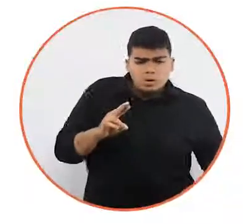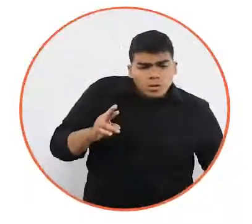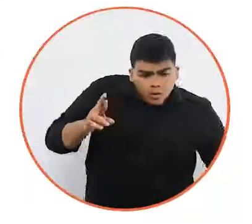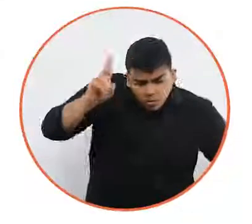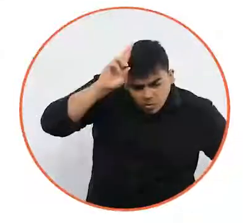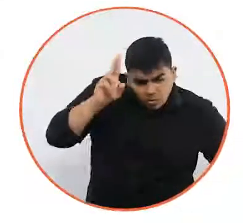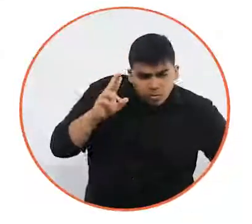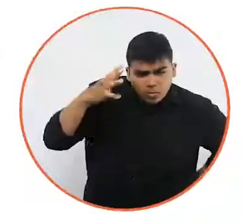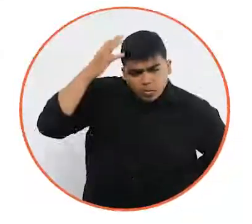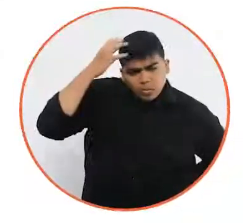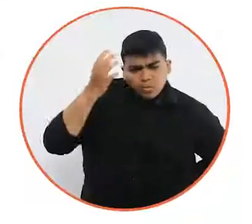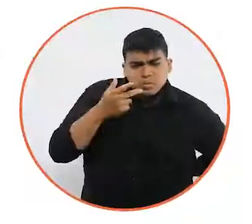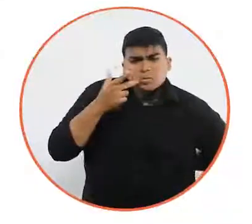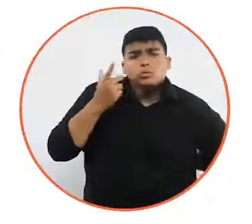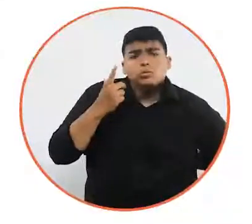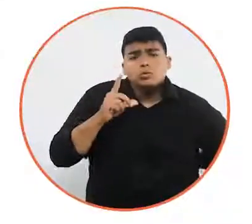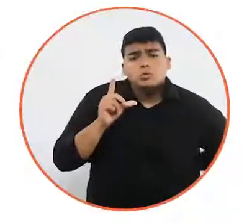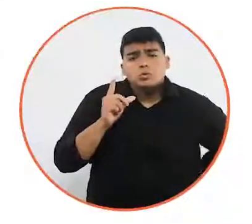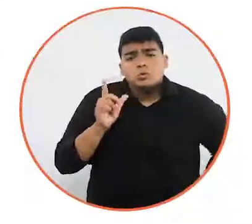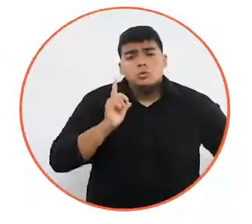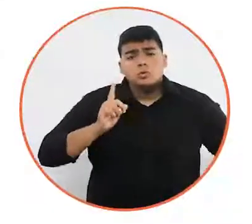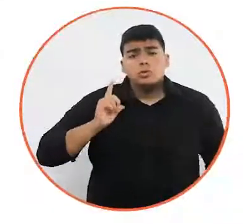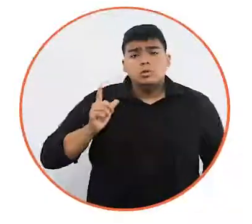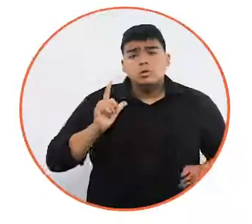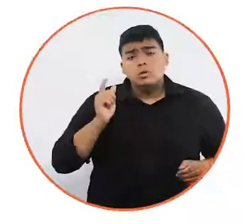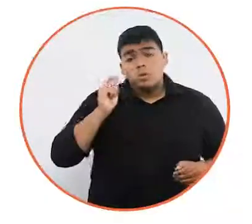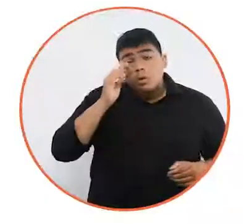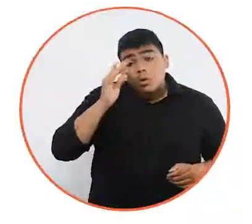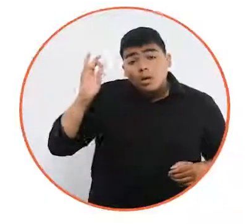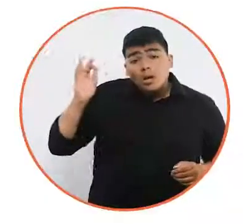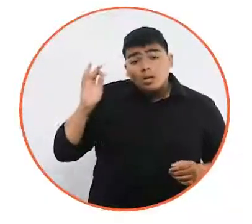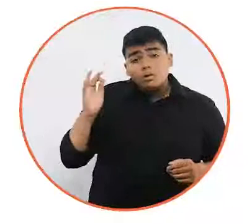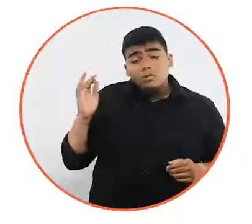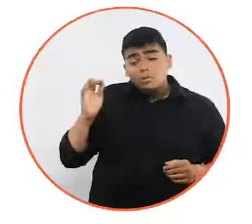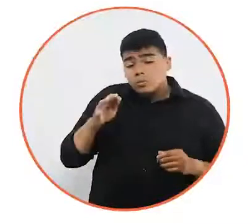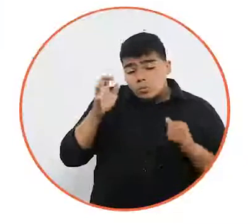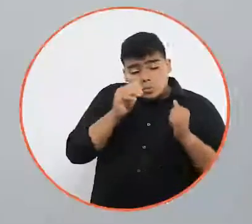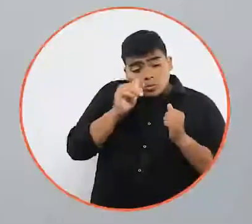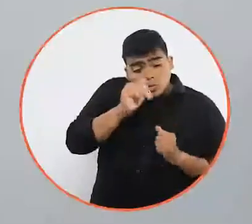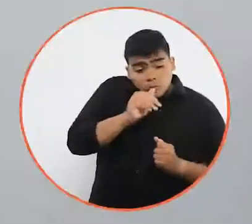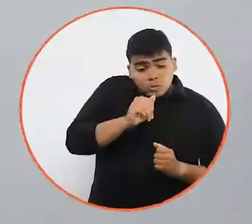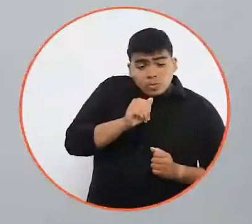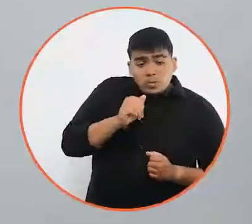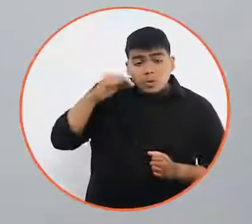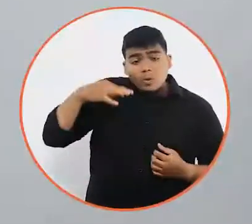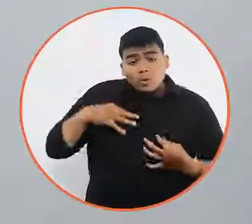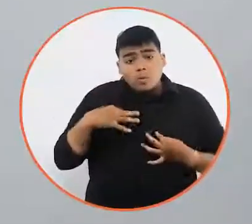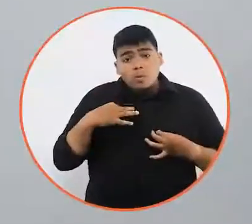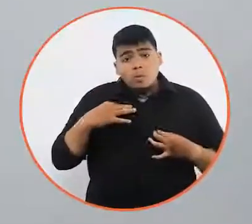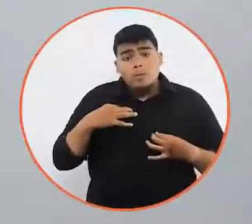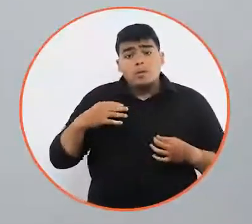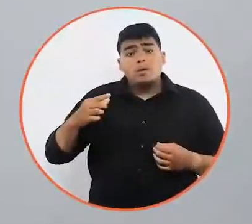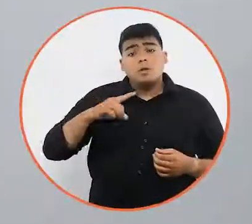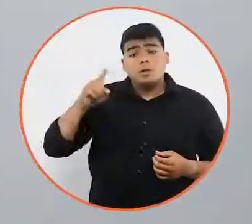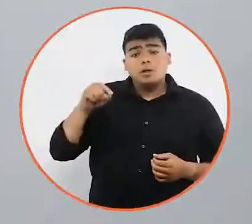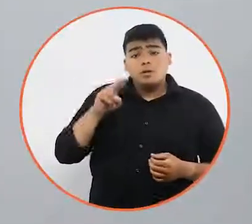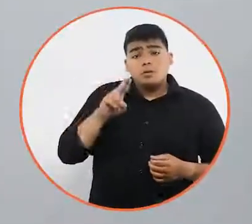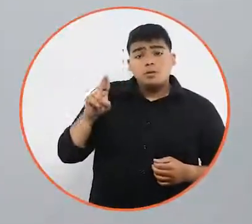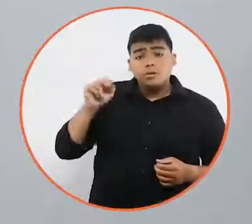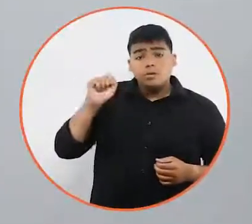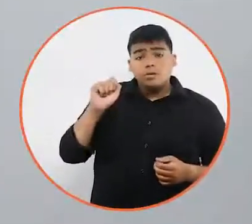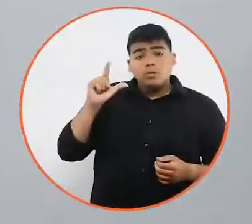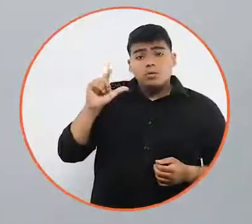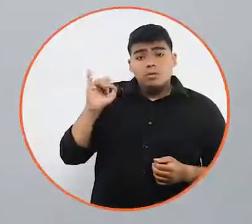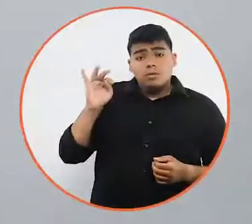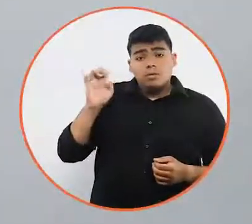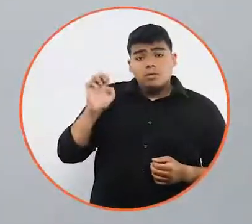L. Ora, quando você tem o rato roeu a roupa, essa repetição do R é um recurso que nós chamamos de aliteração. E aí eu